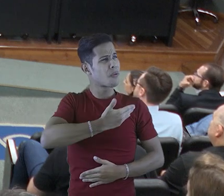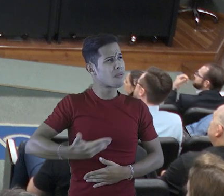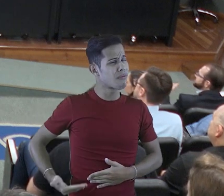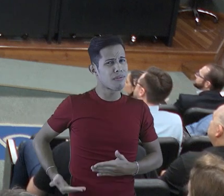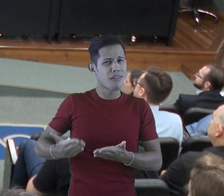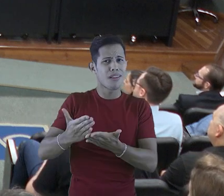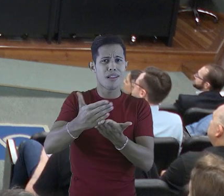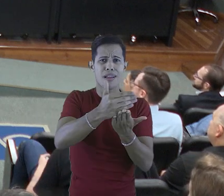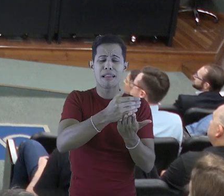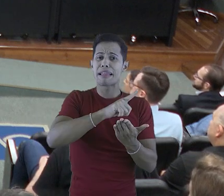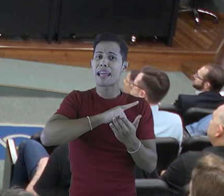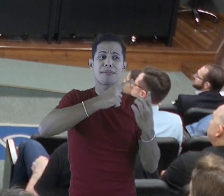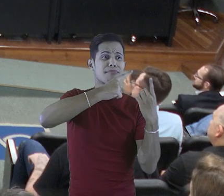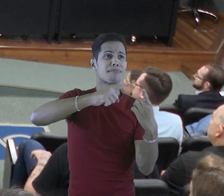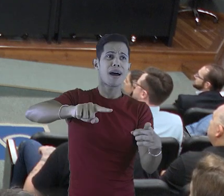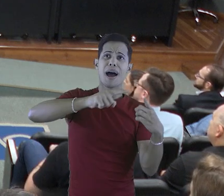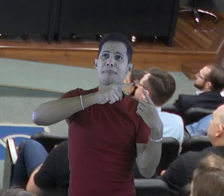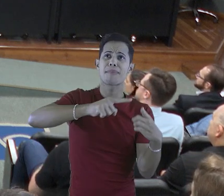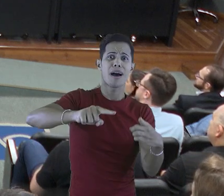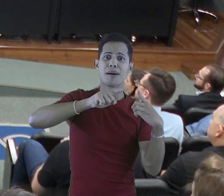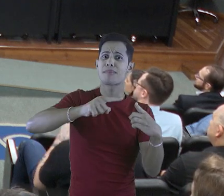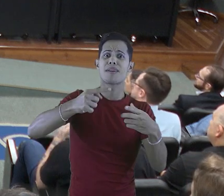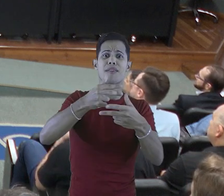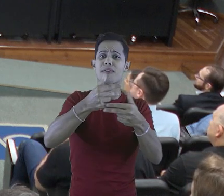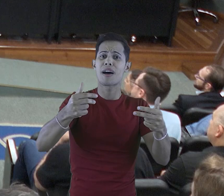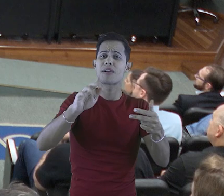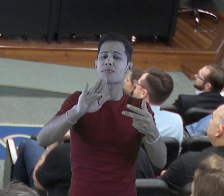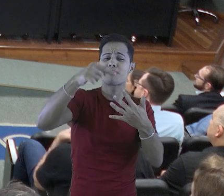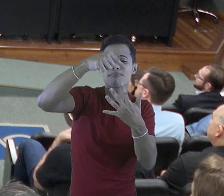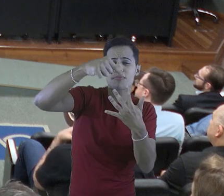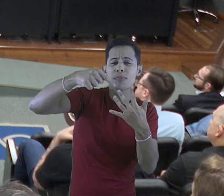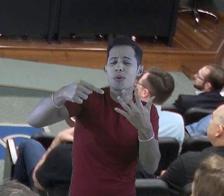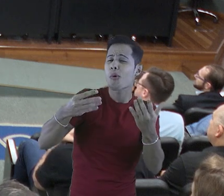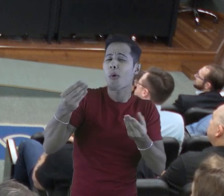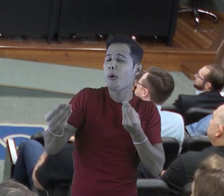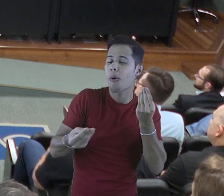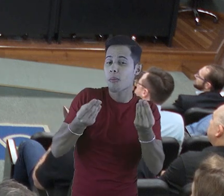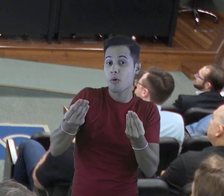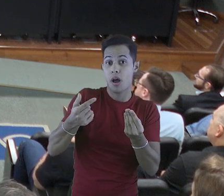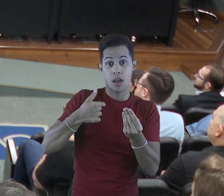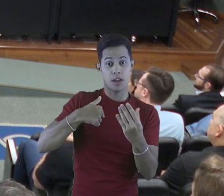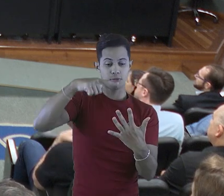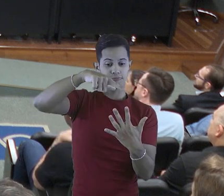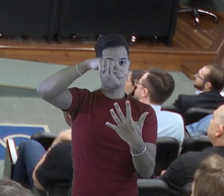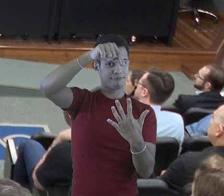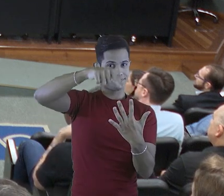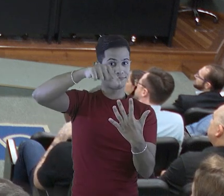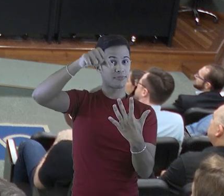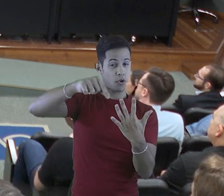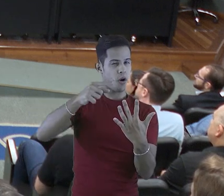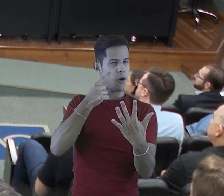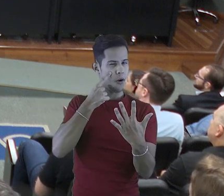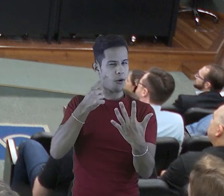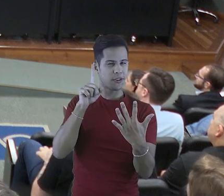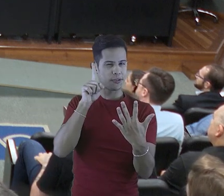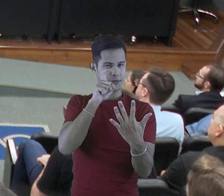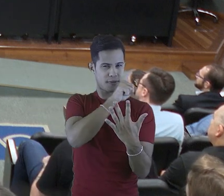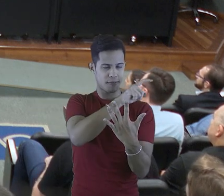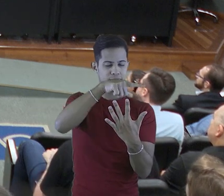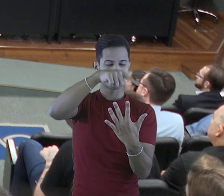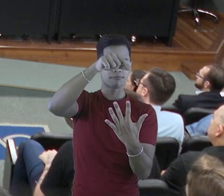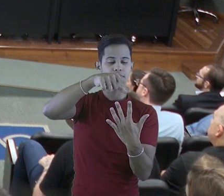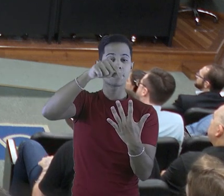Os desafios são vários, mas quais são esses desafios? E aí eu separei, para vocês entenderem como é desafiador, eu